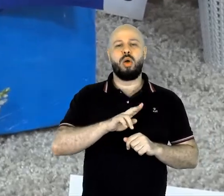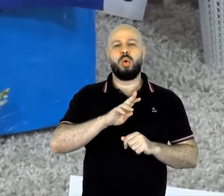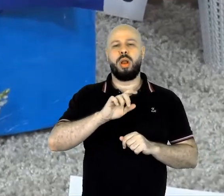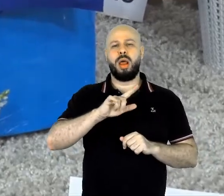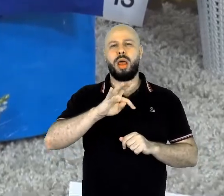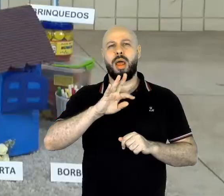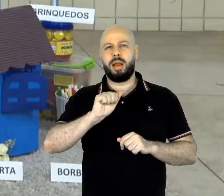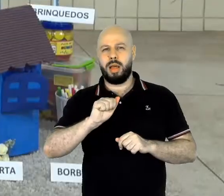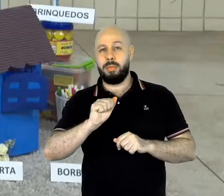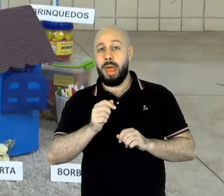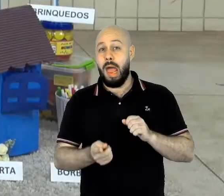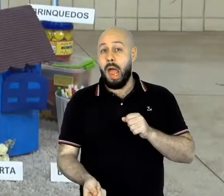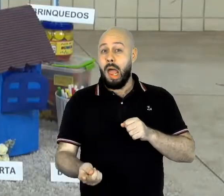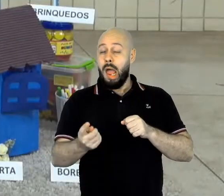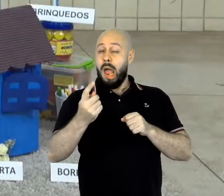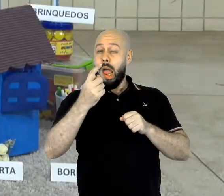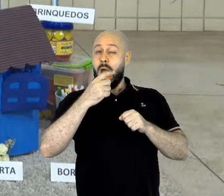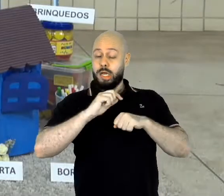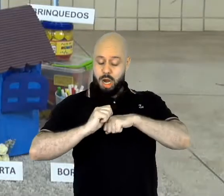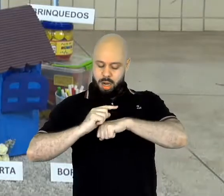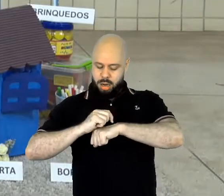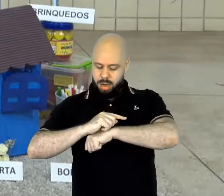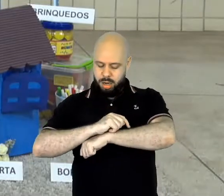Antes era uma lagarta